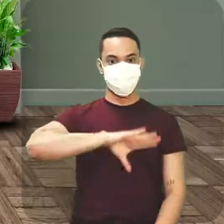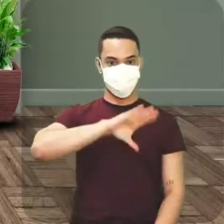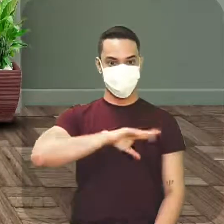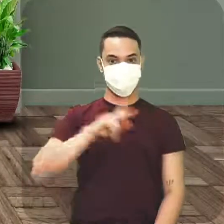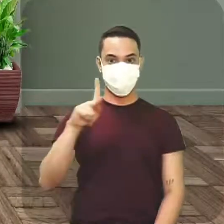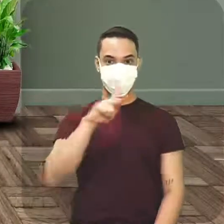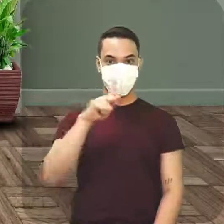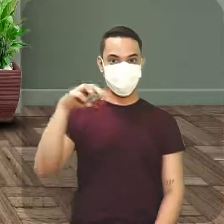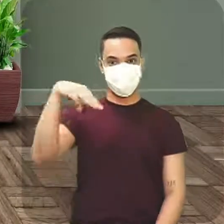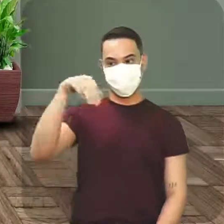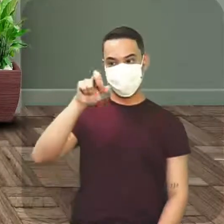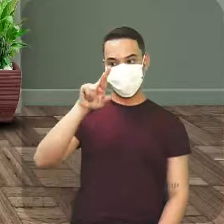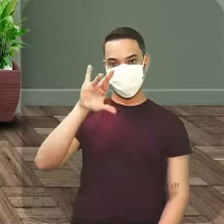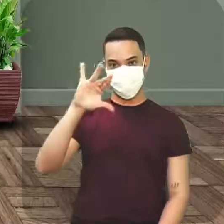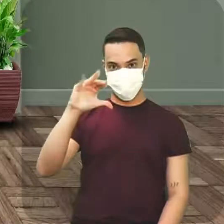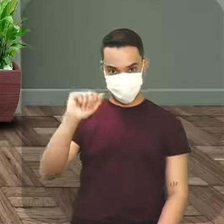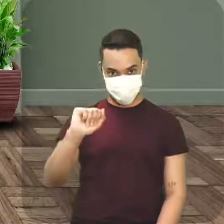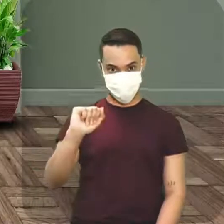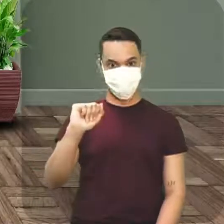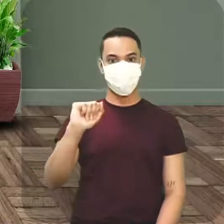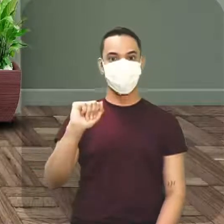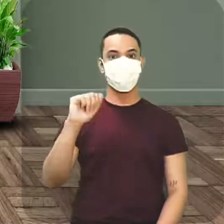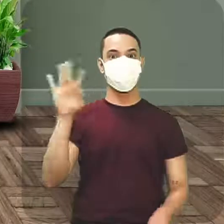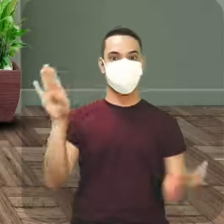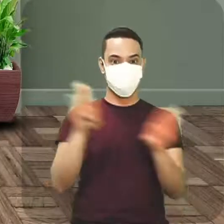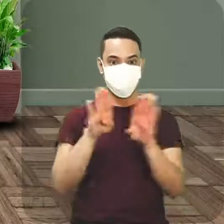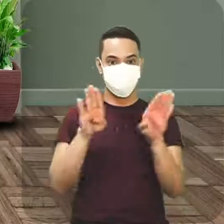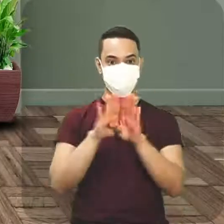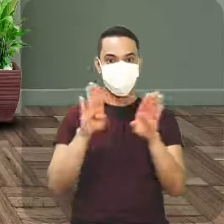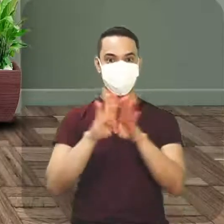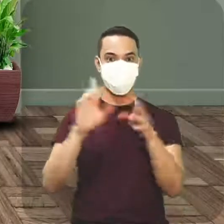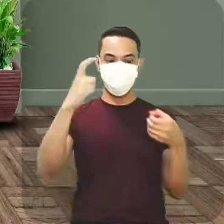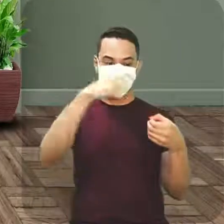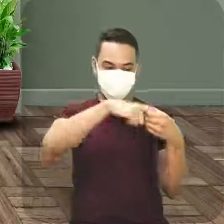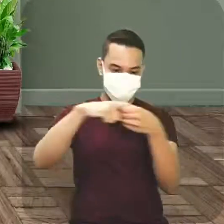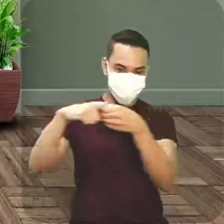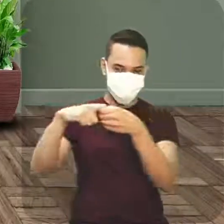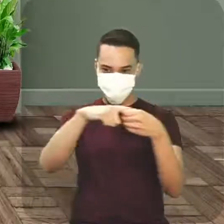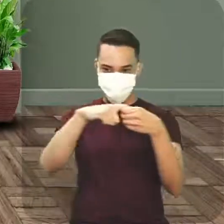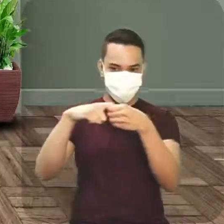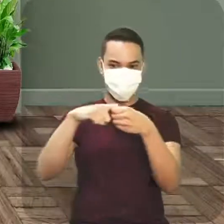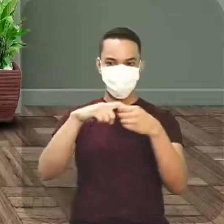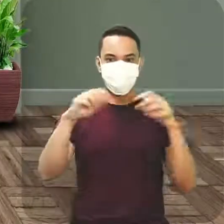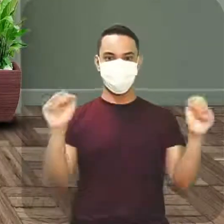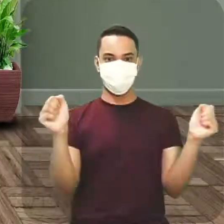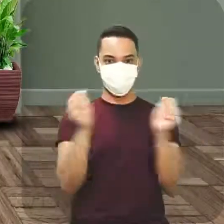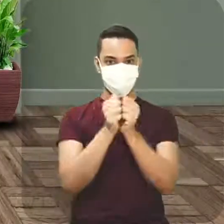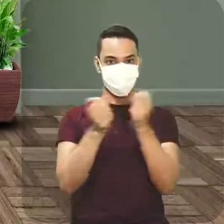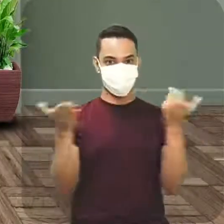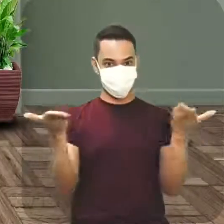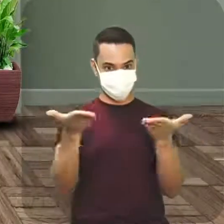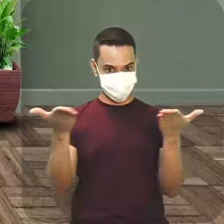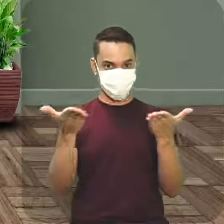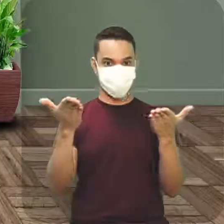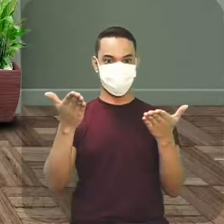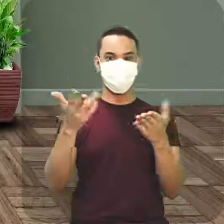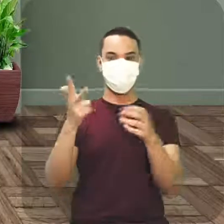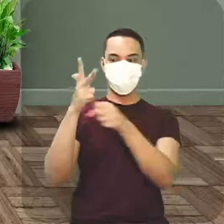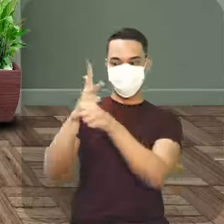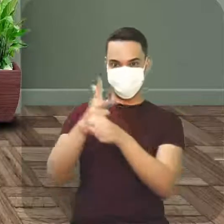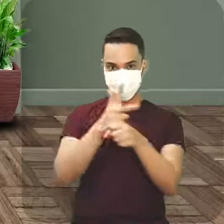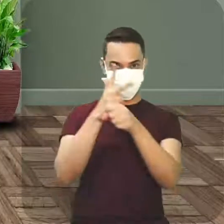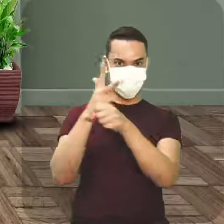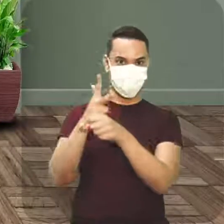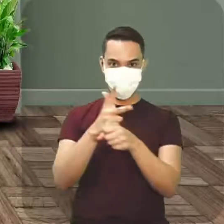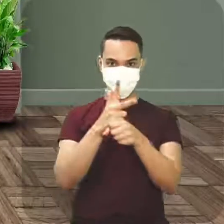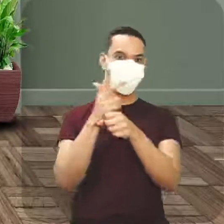professora Márcia Ramos Martins e o meu parceiro aqui no estúdio,